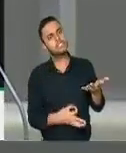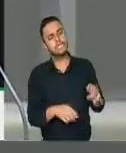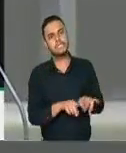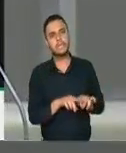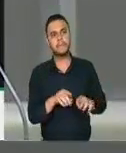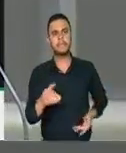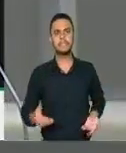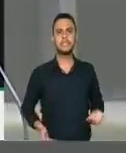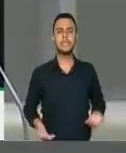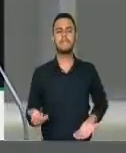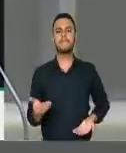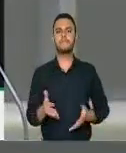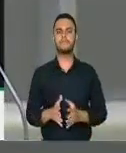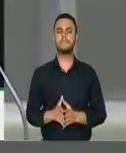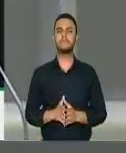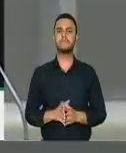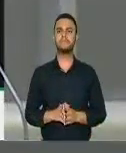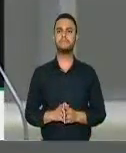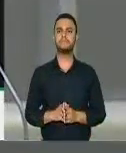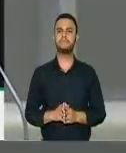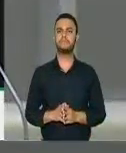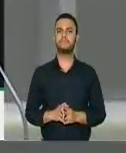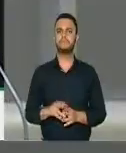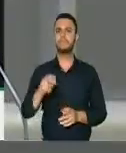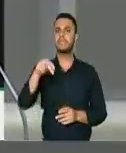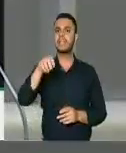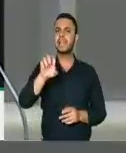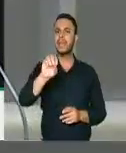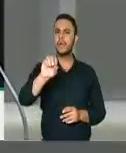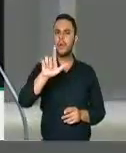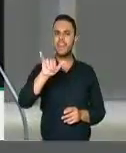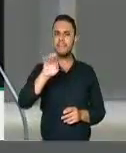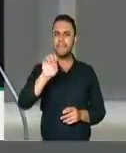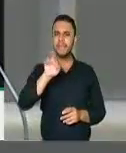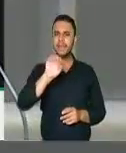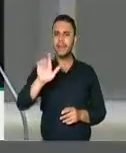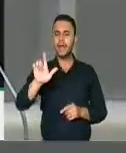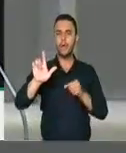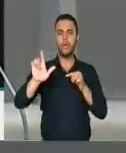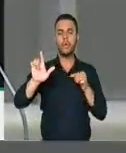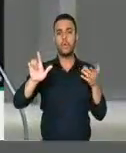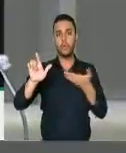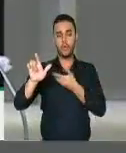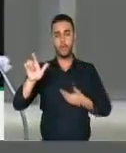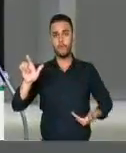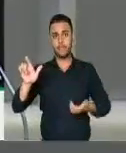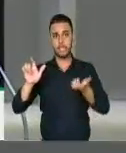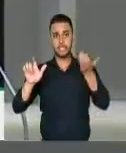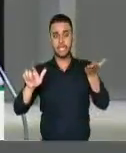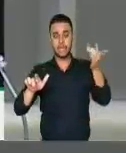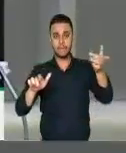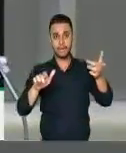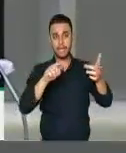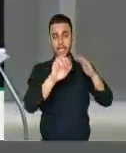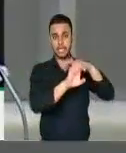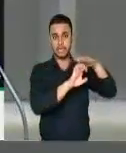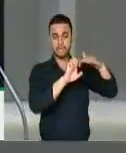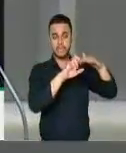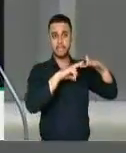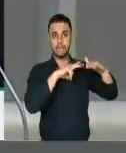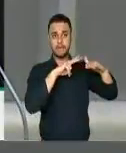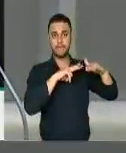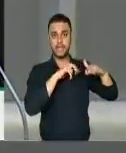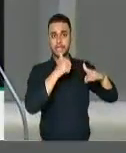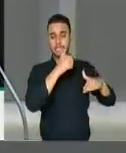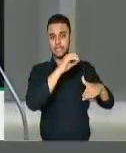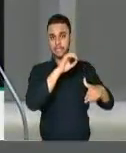aos serviços públicos. Neoliberal, este governo entrega ao capital privado os 100 bilhões